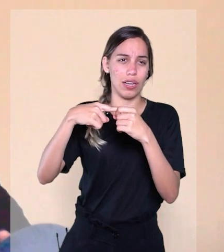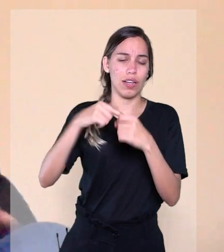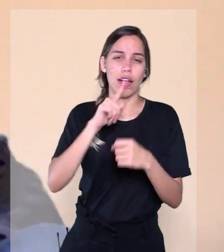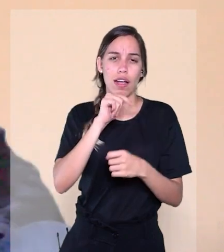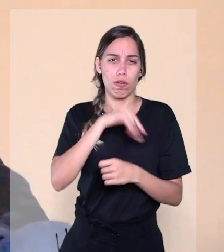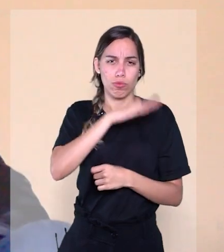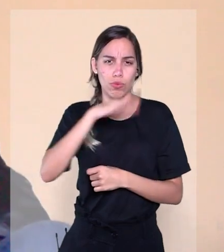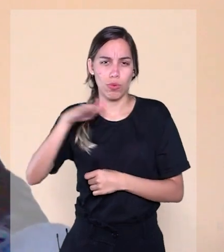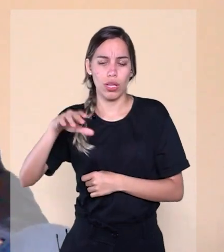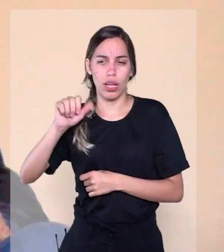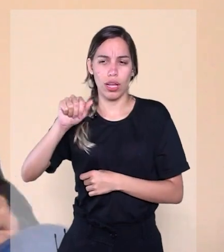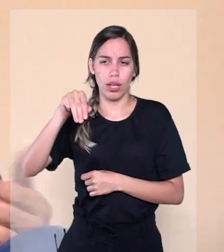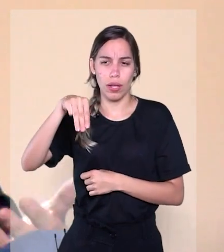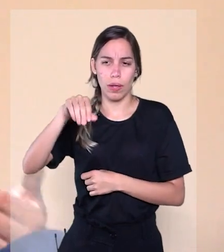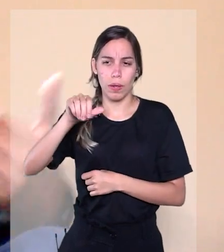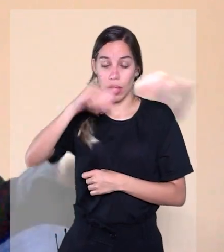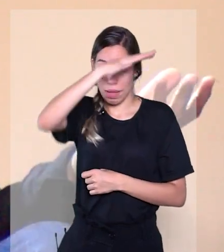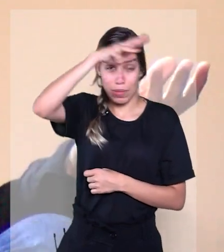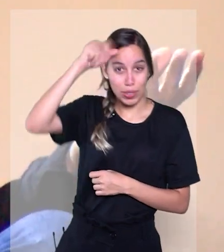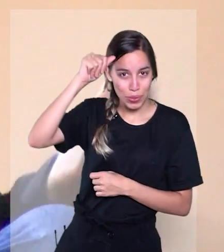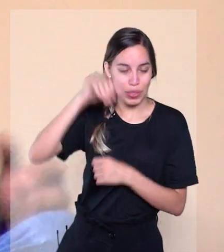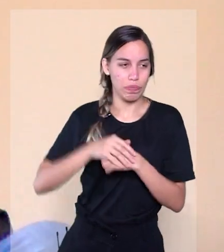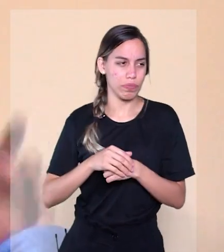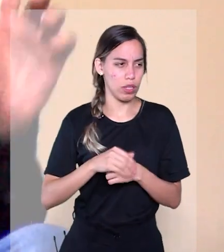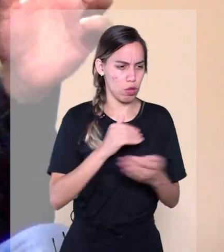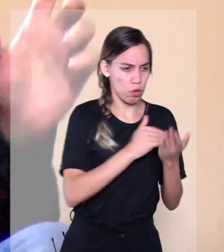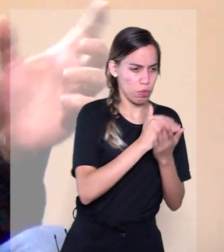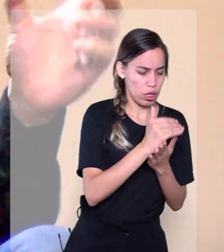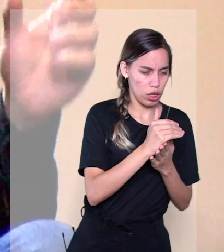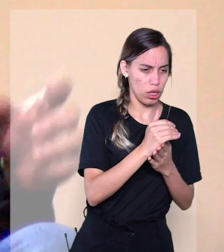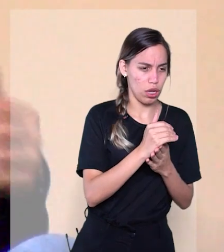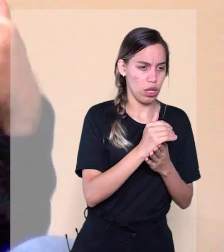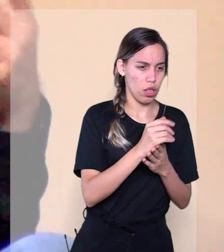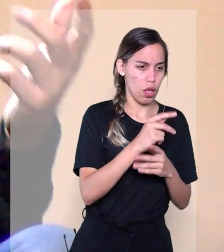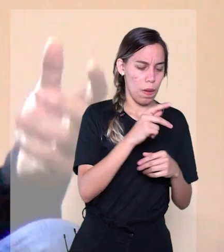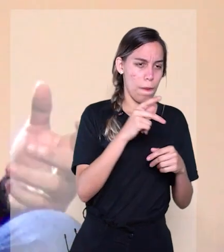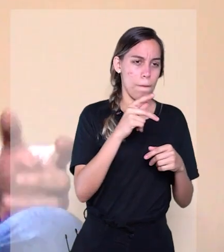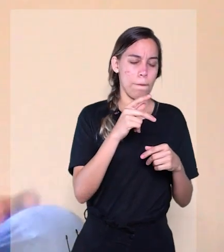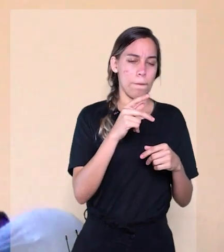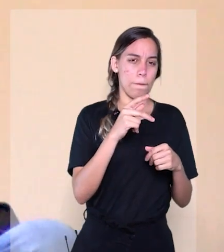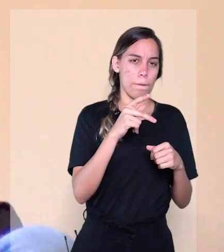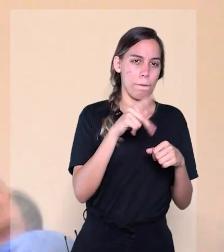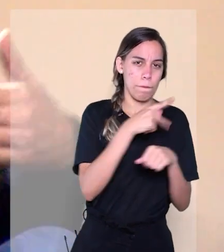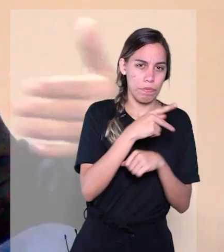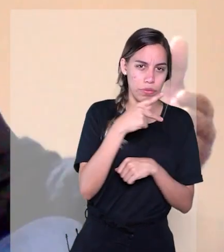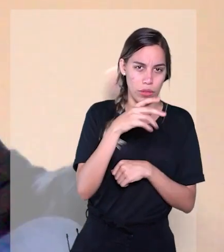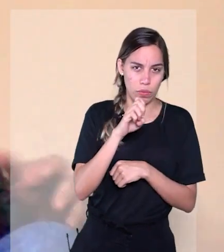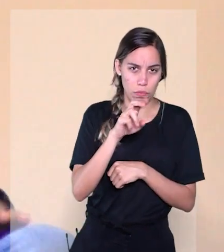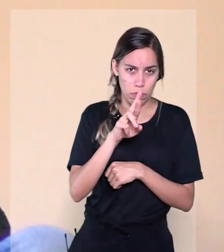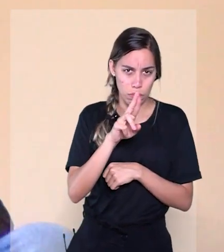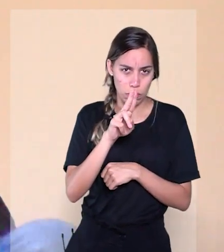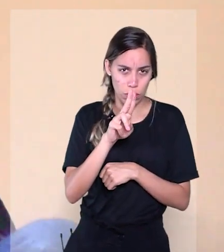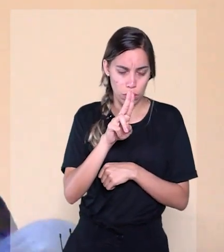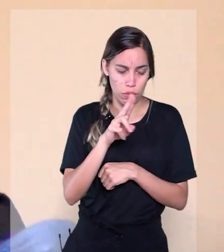da nascente no Peru até o Atlântico. Que não, eu achei que ia fazer em 2 anos, né? Demorei